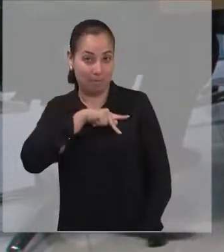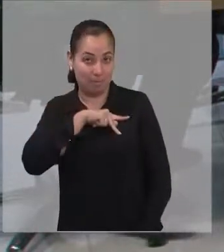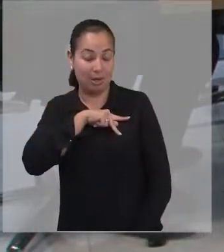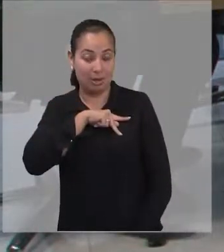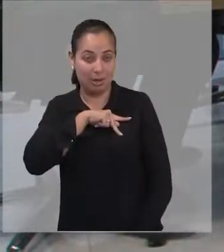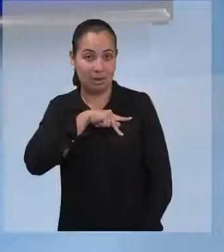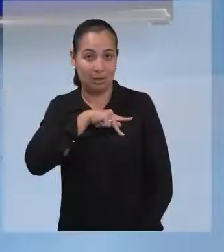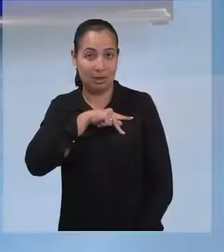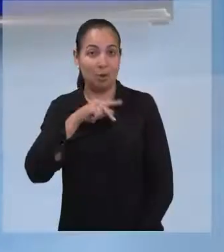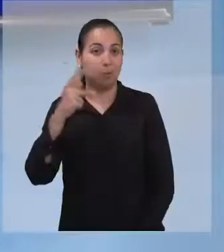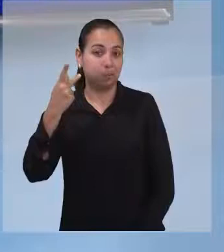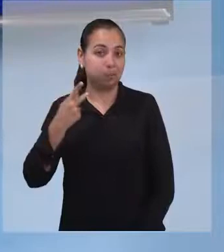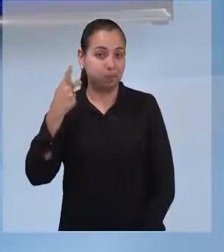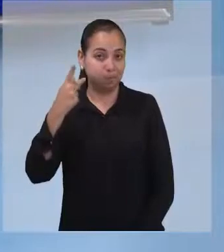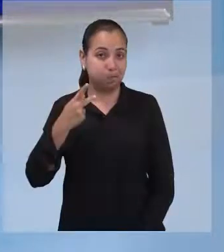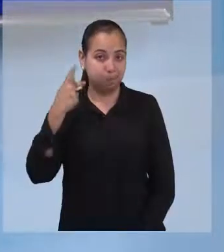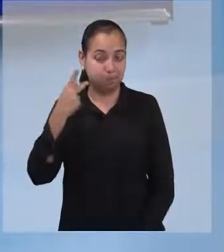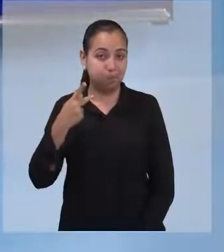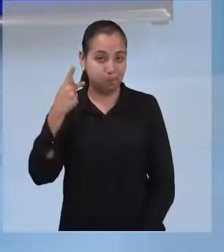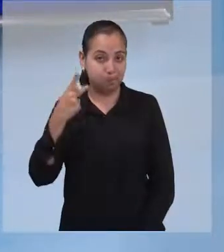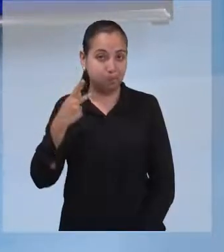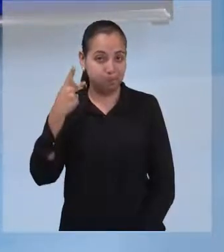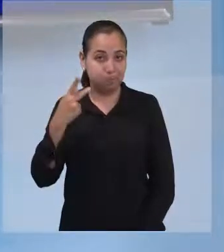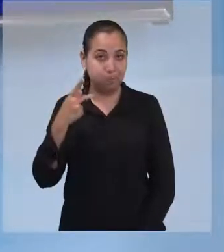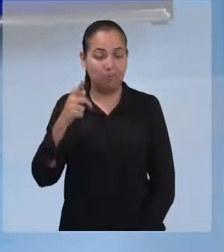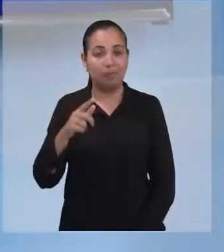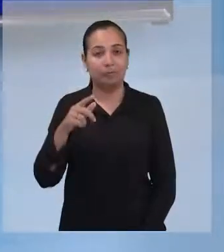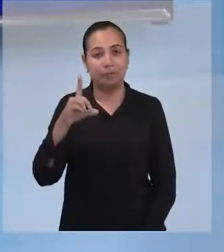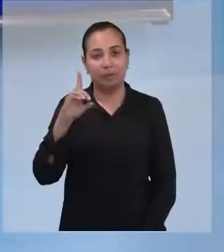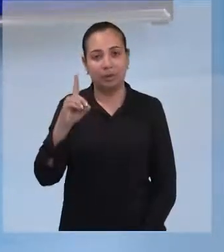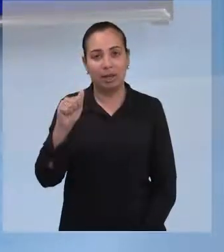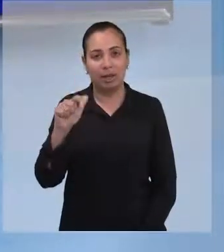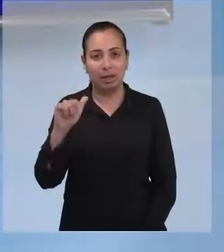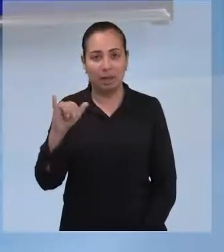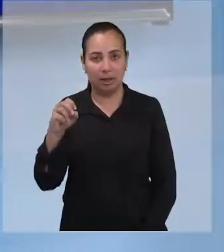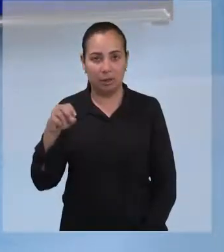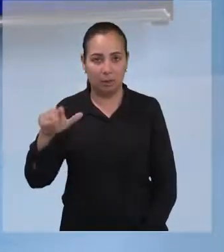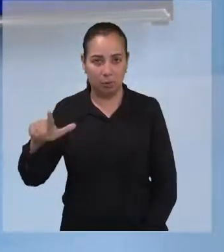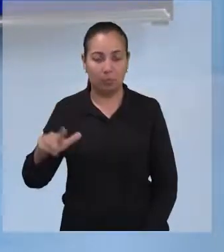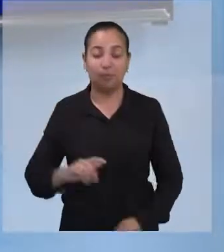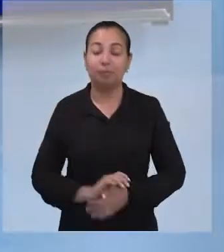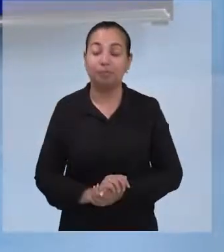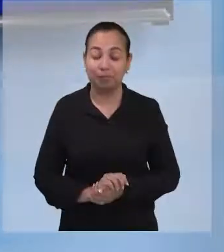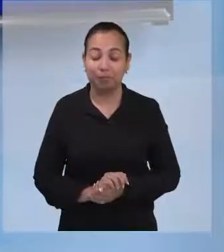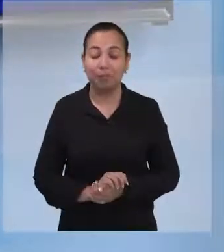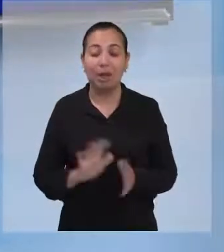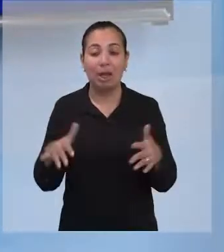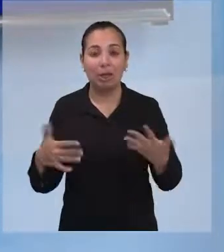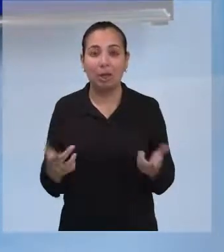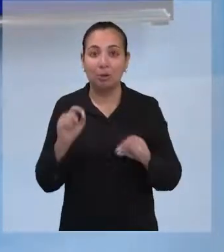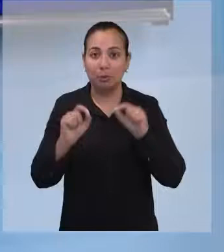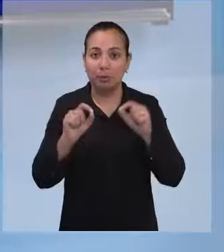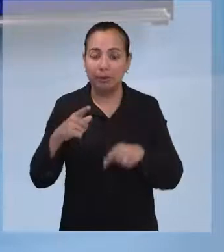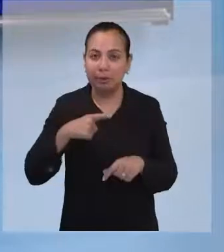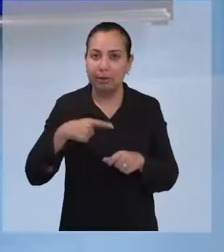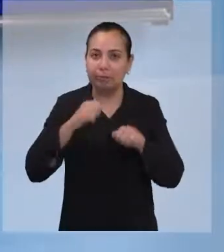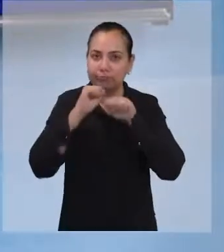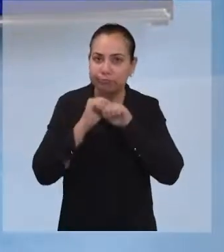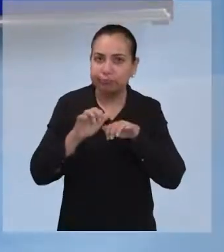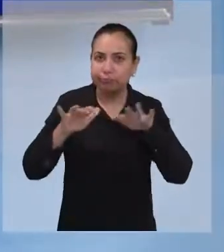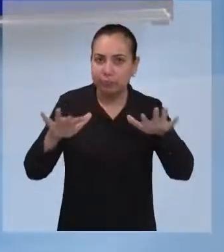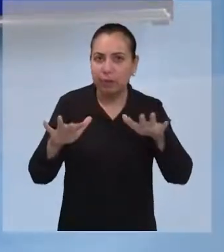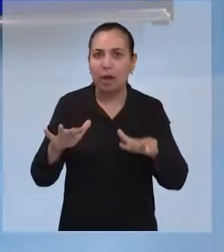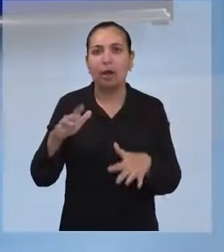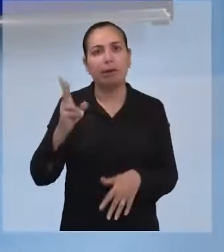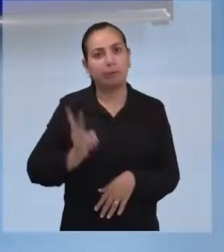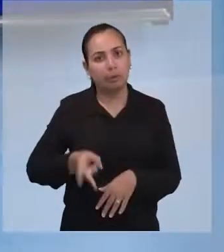o procurador Delton Dallagnol. Esses diálogos que foram revelados, aliás,